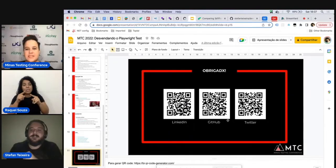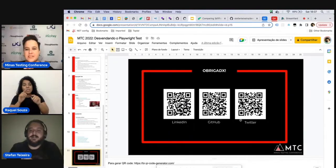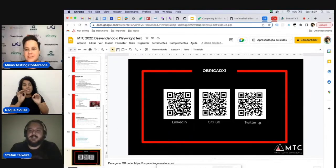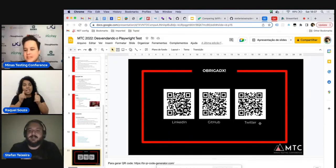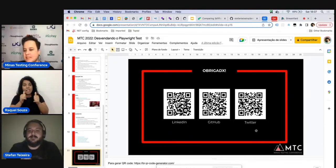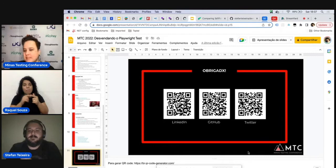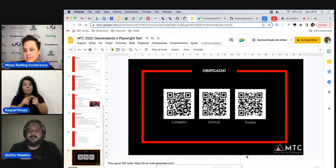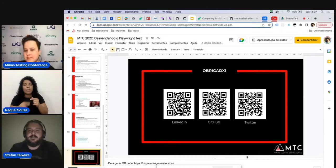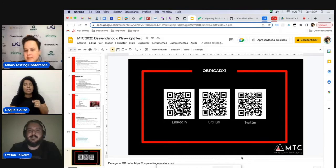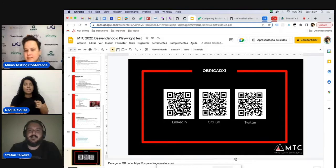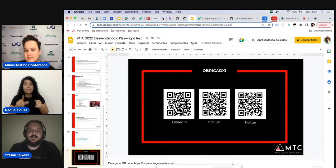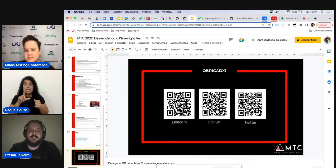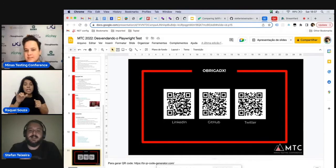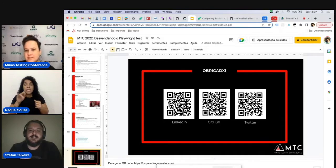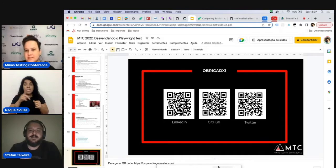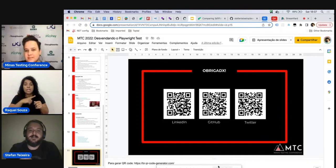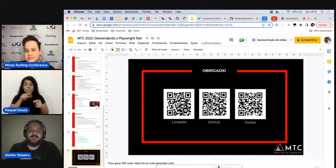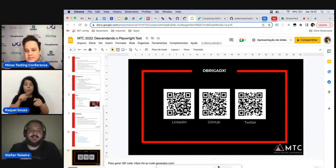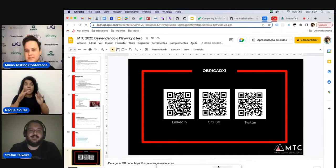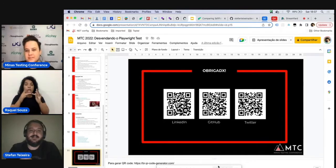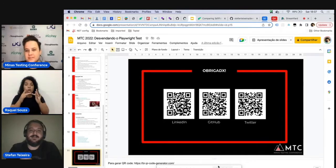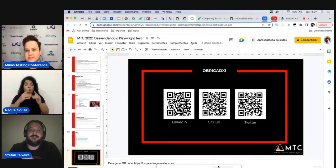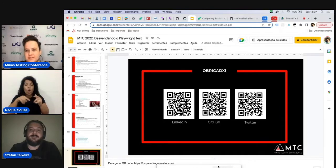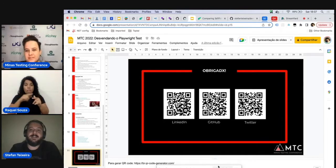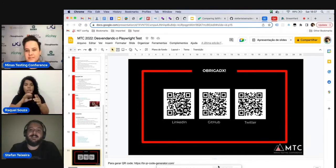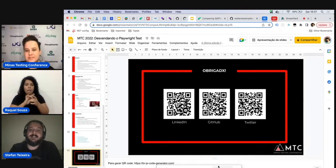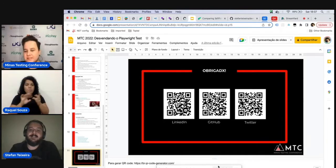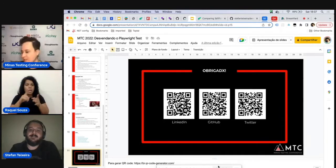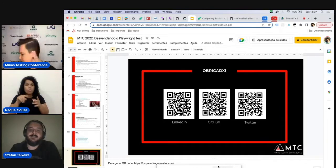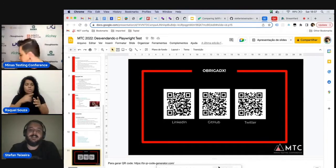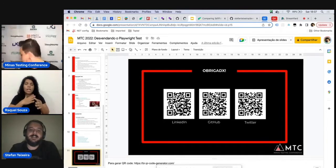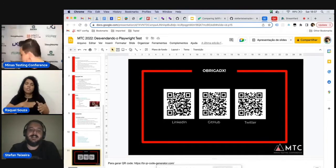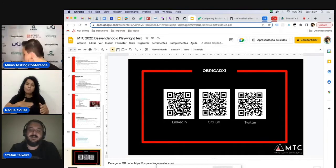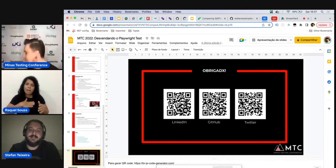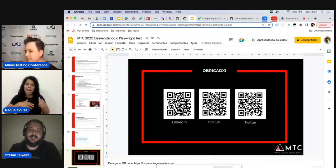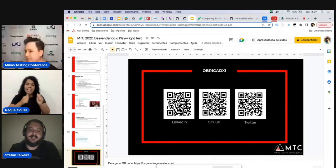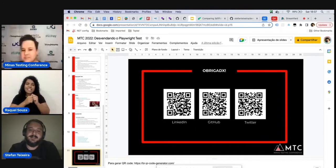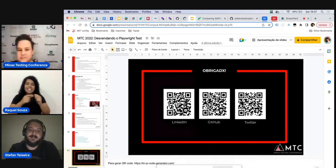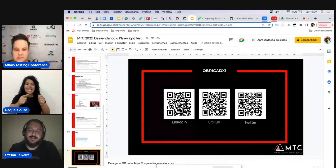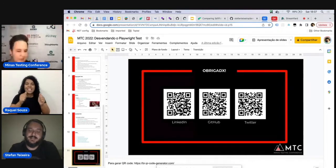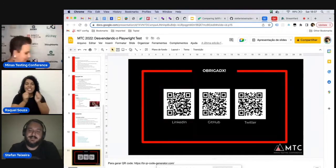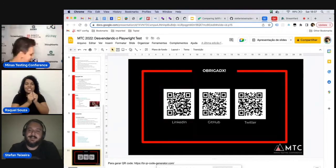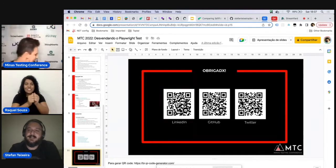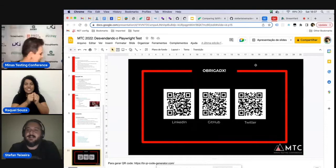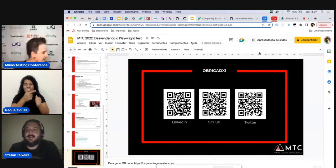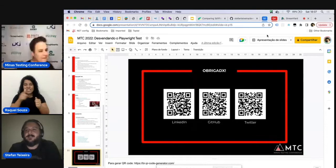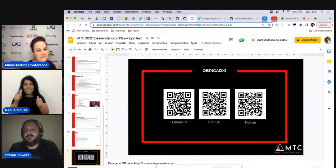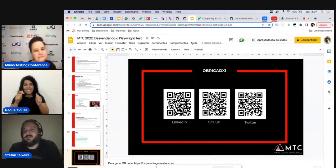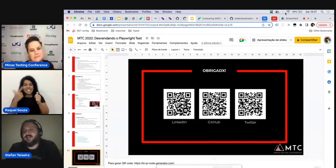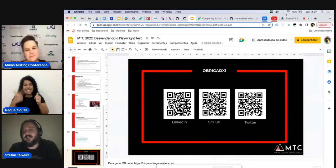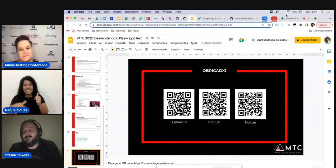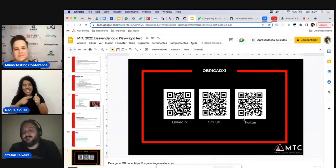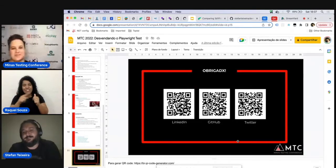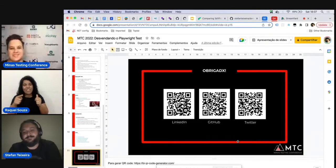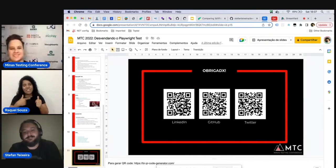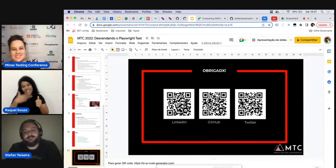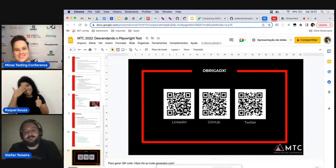links estão aqui. Entre em contato, fique à vontade. Foi um prazer inenarrável estar aqui novamente. Muito